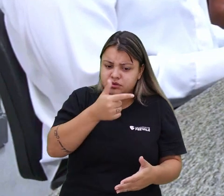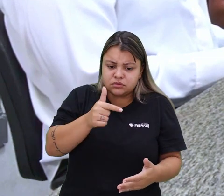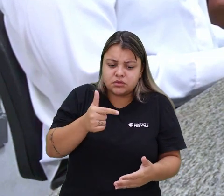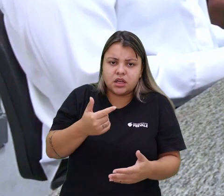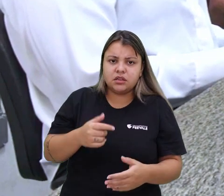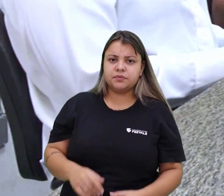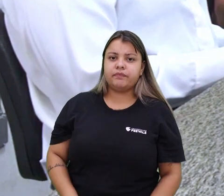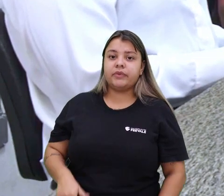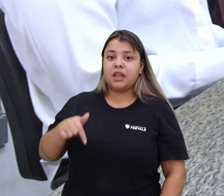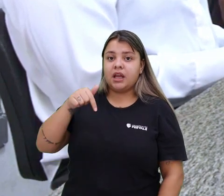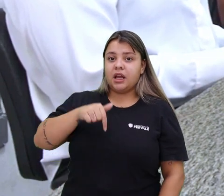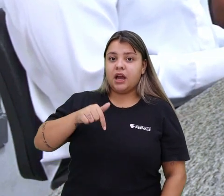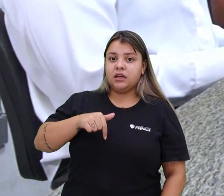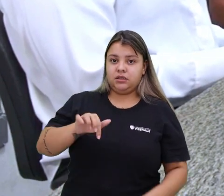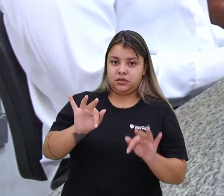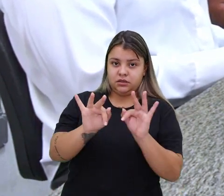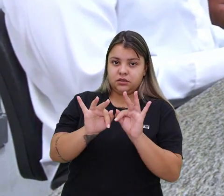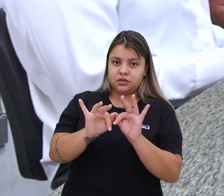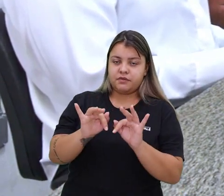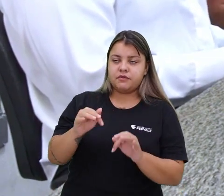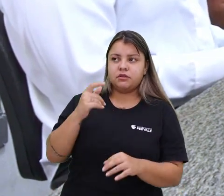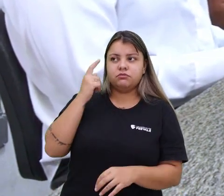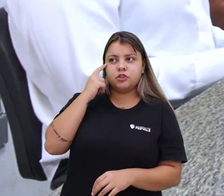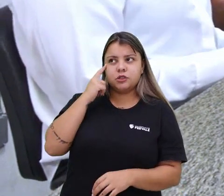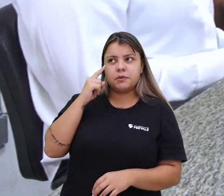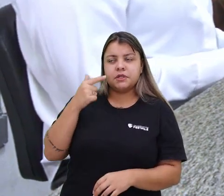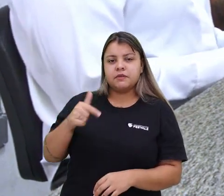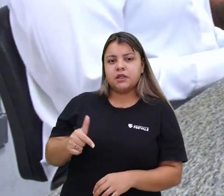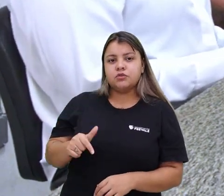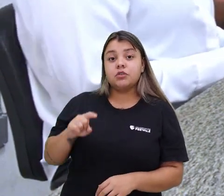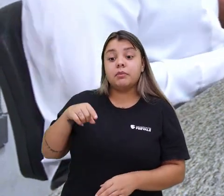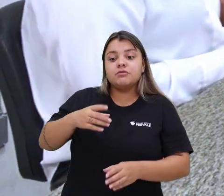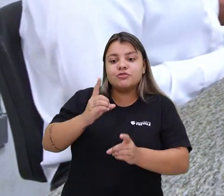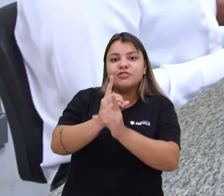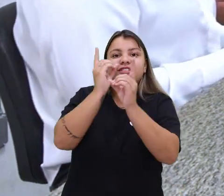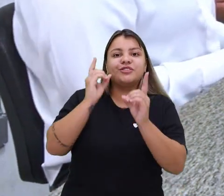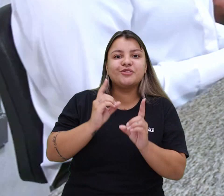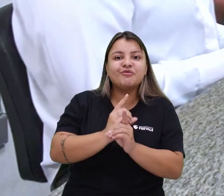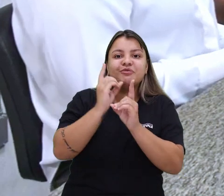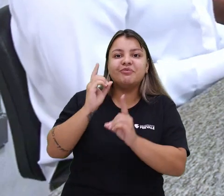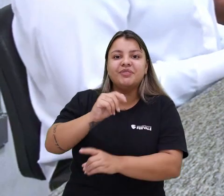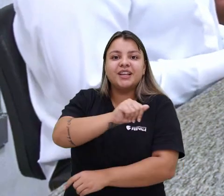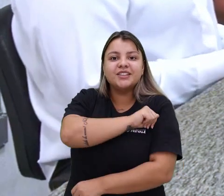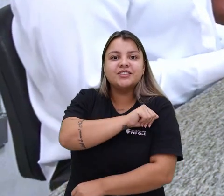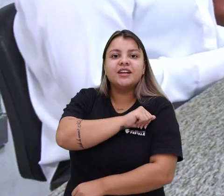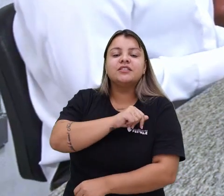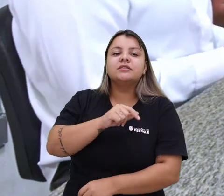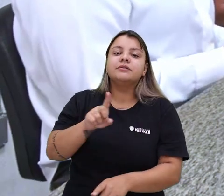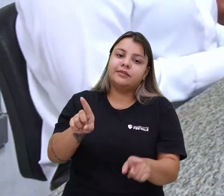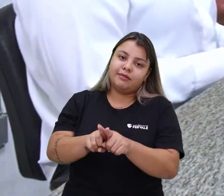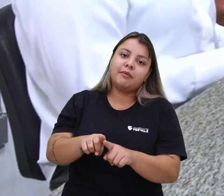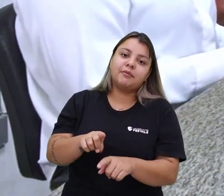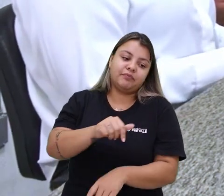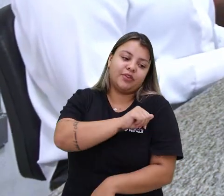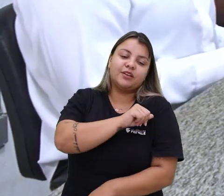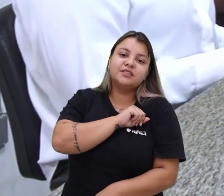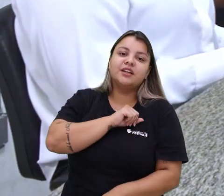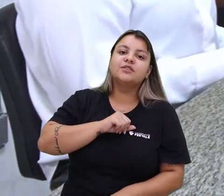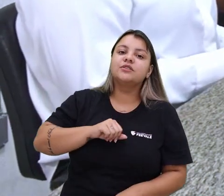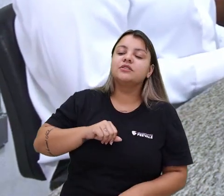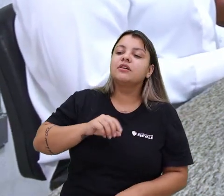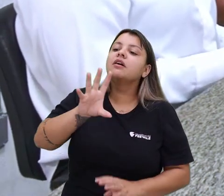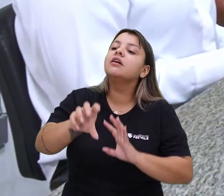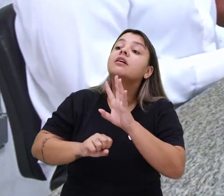né Aqui nós achávamos que também não tinha no início e hoje a gente tá descobrindo assim né os alunos TM nos procurado Graças a Deus né mudou